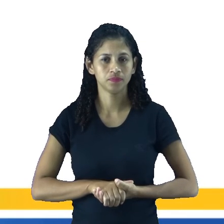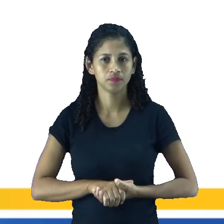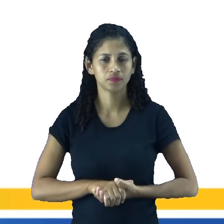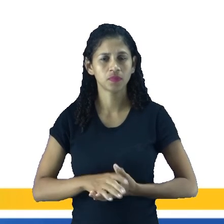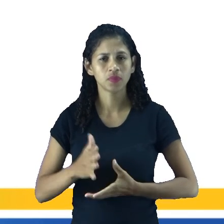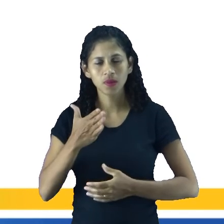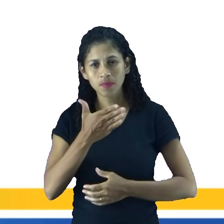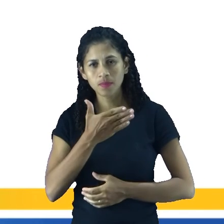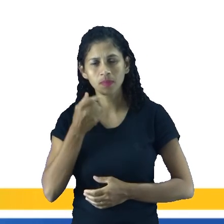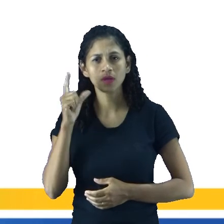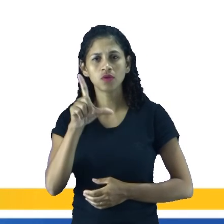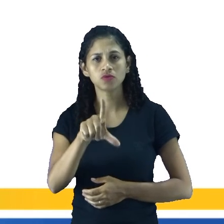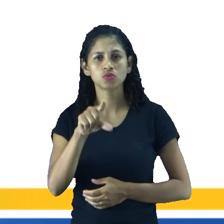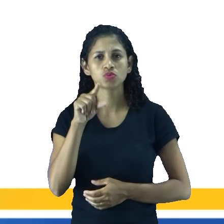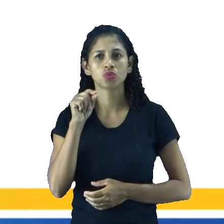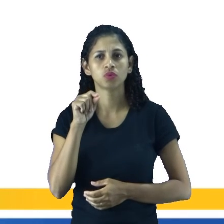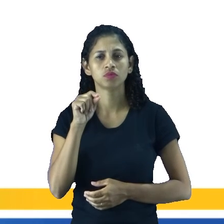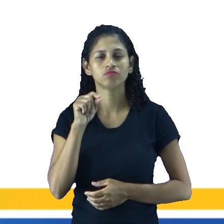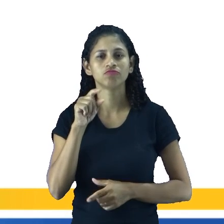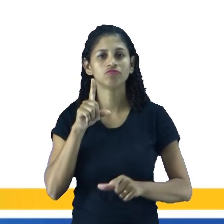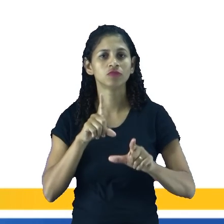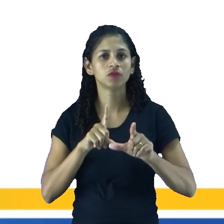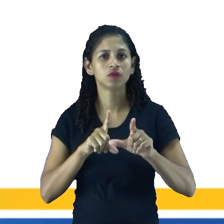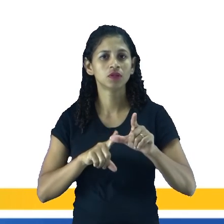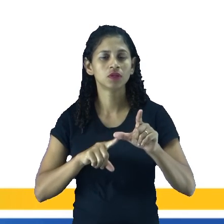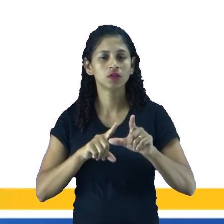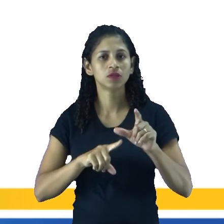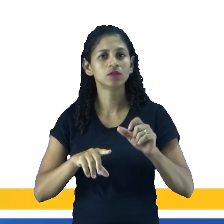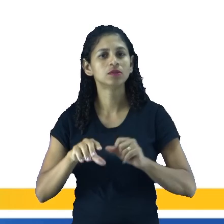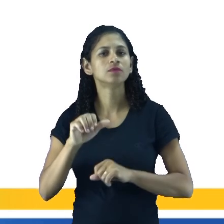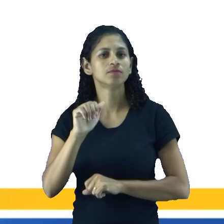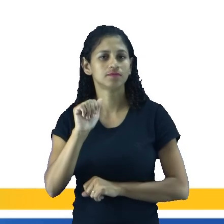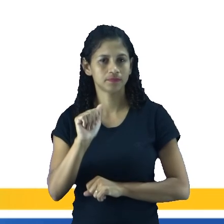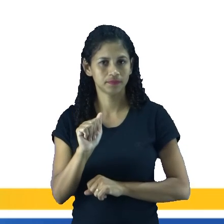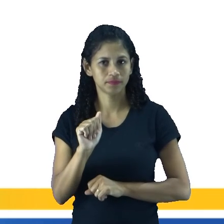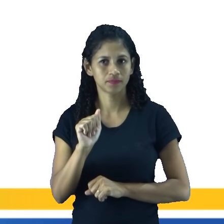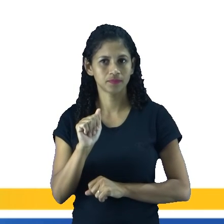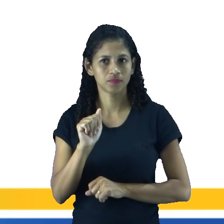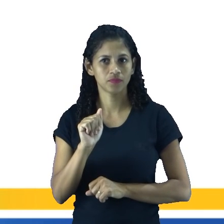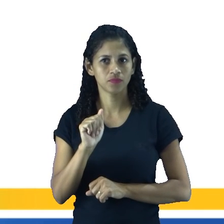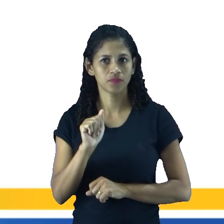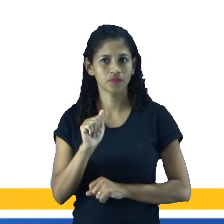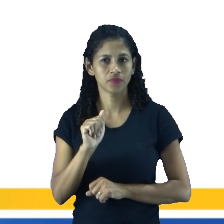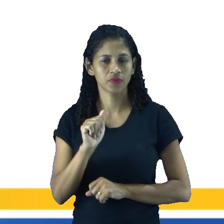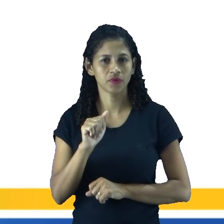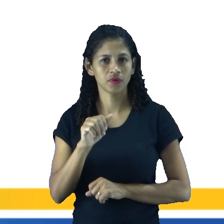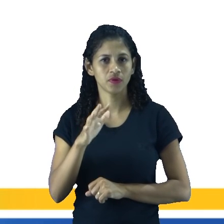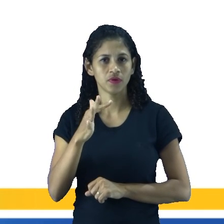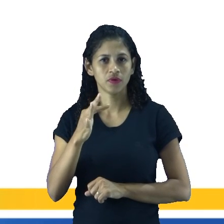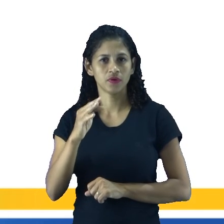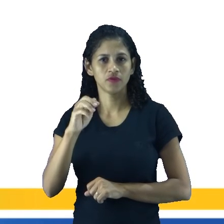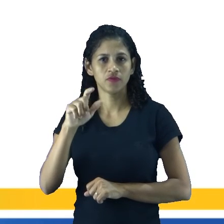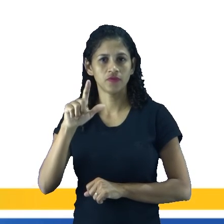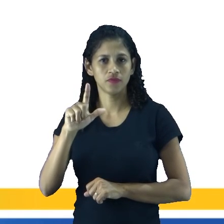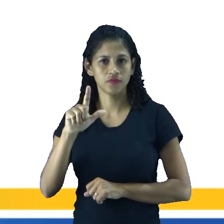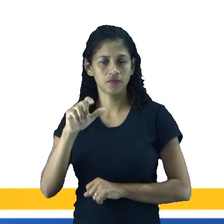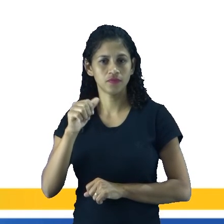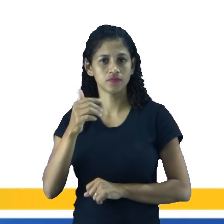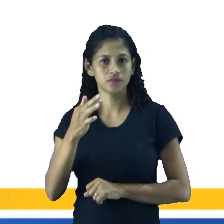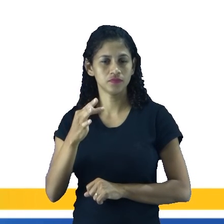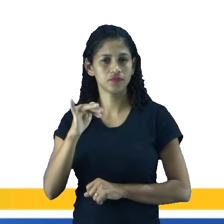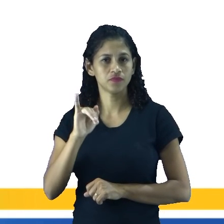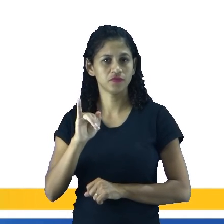a melhor alternativa é realizar primeiro o processo da filtração. Lembra que na filtração eu tenho diferença